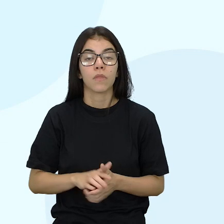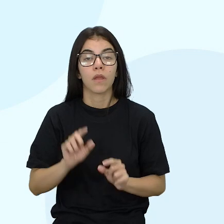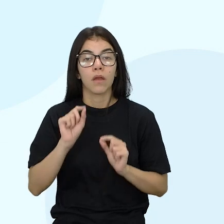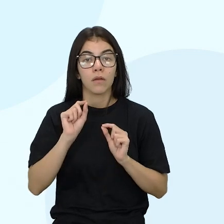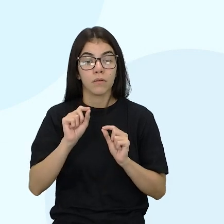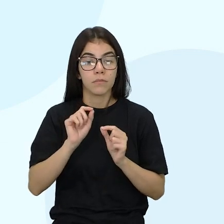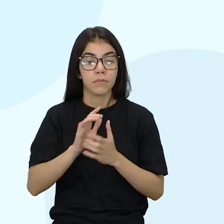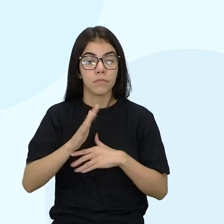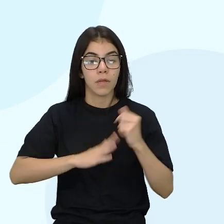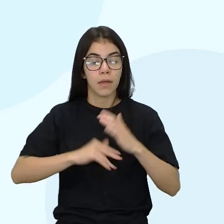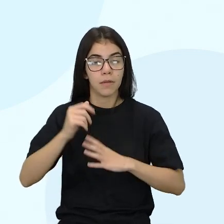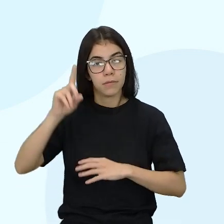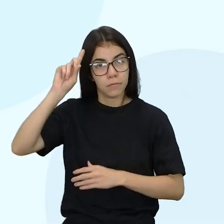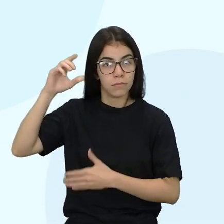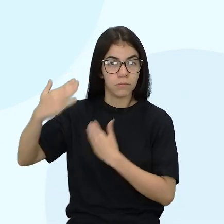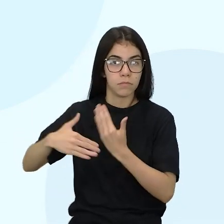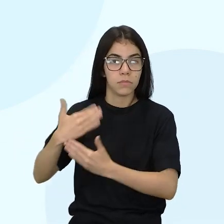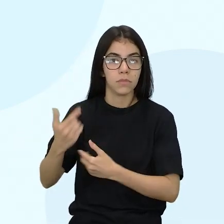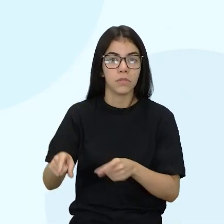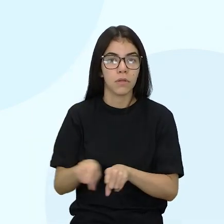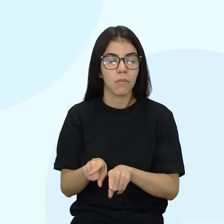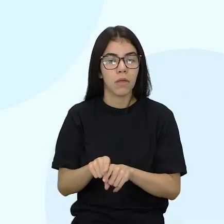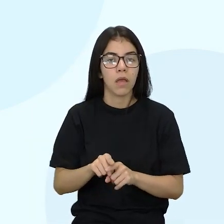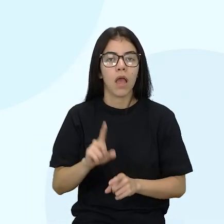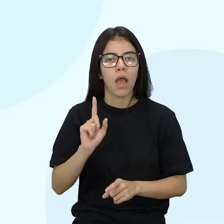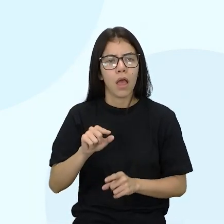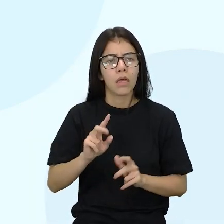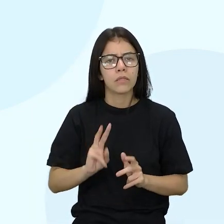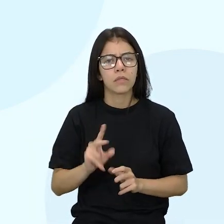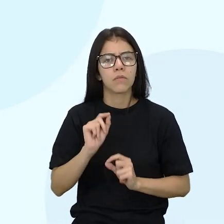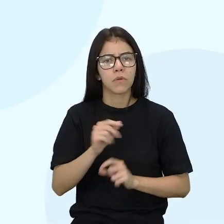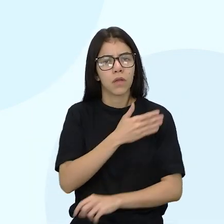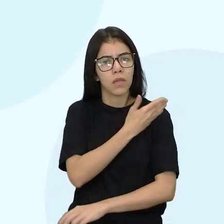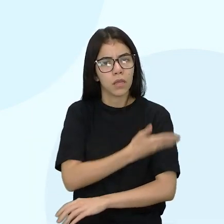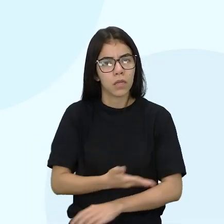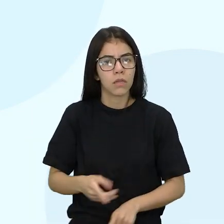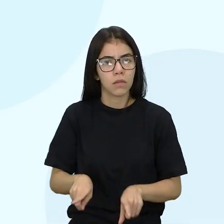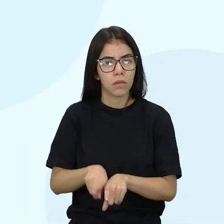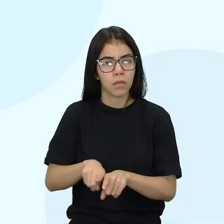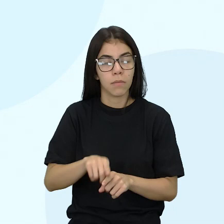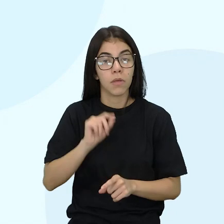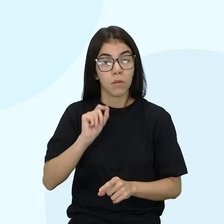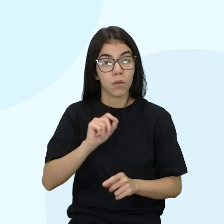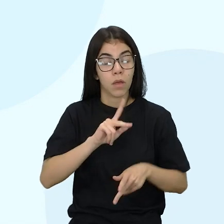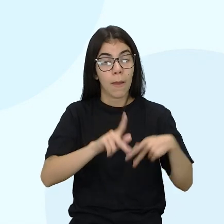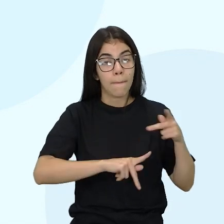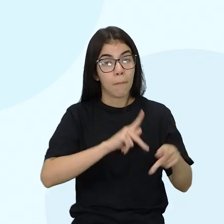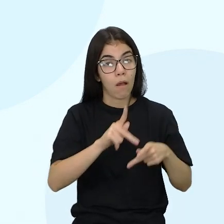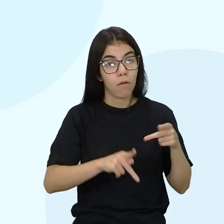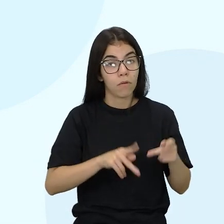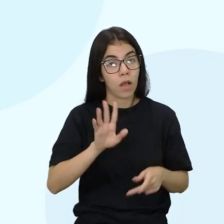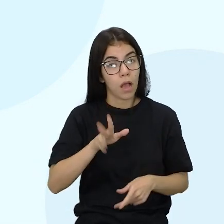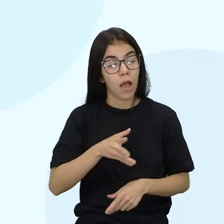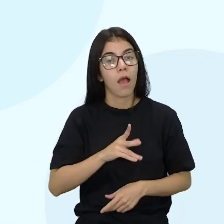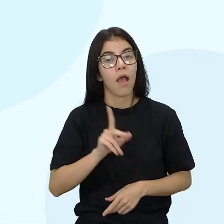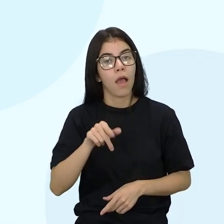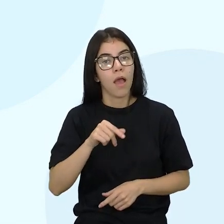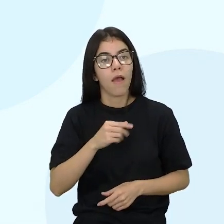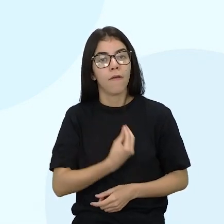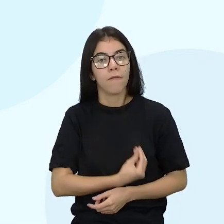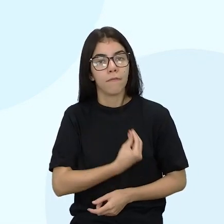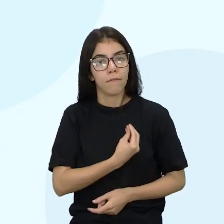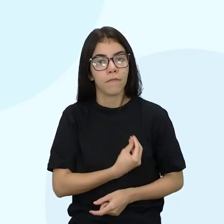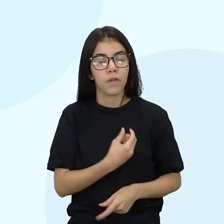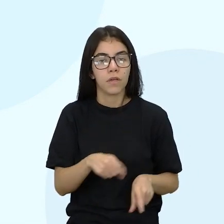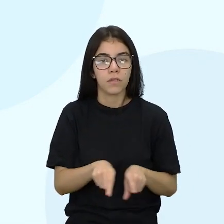na prática cotidiana. De modo geral, são tradicionais os povos que mantêm um modo de vida intimamente ligado ao